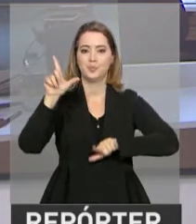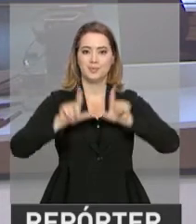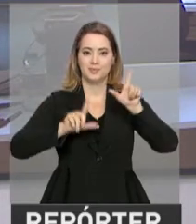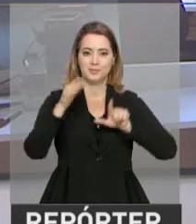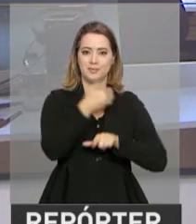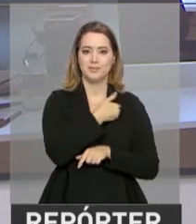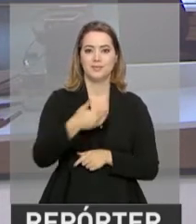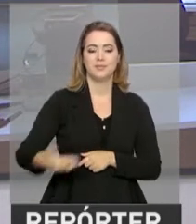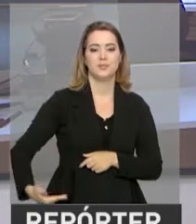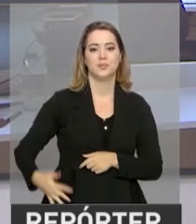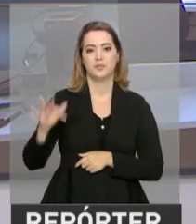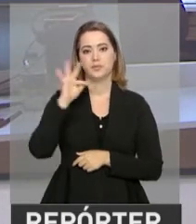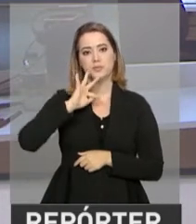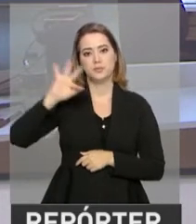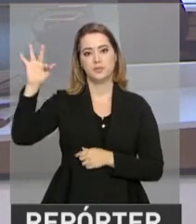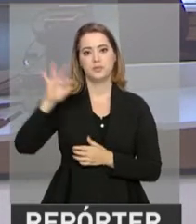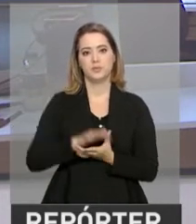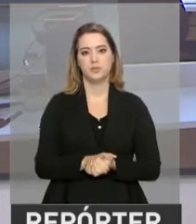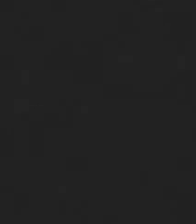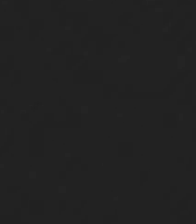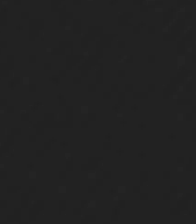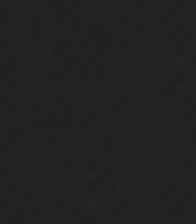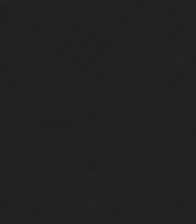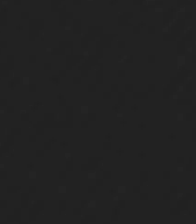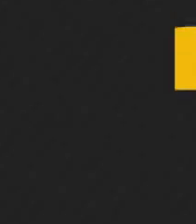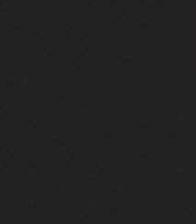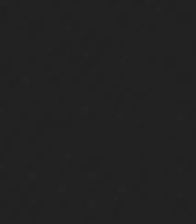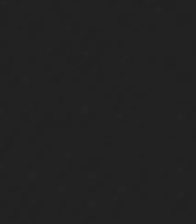e nbr a tv do governo federal